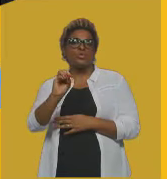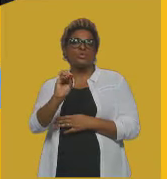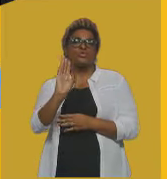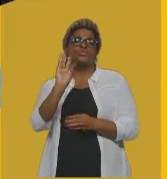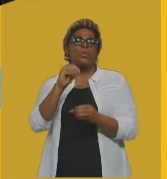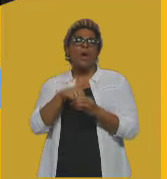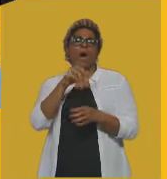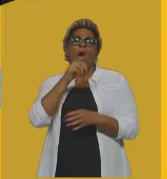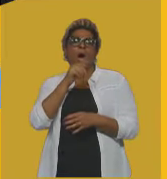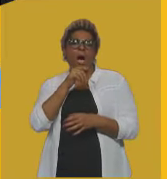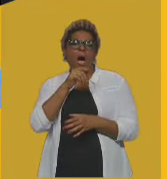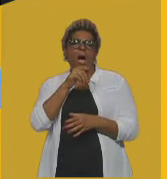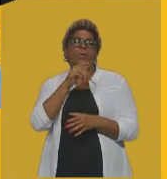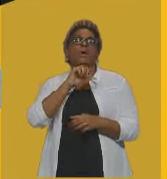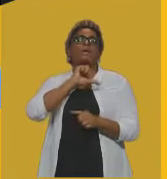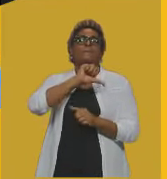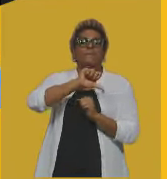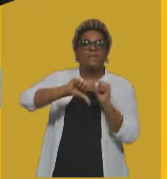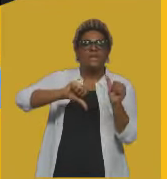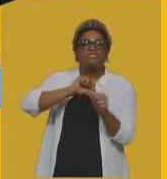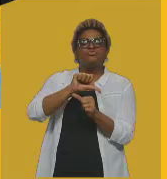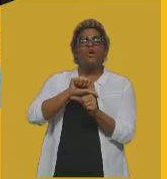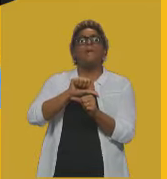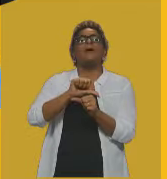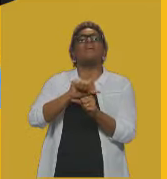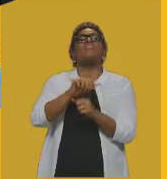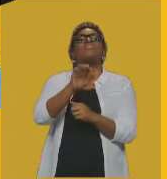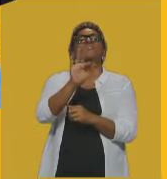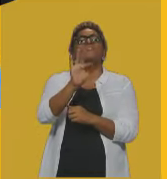que as fezes são eliminadas pelo ânus.